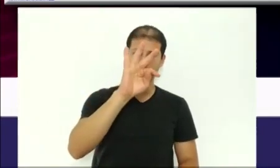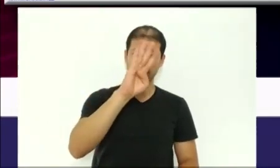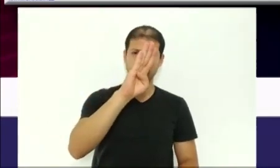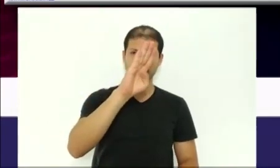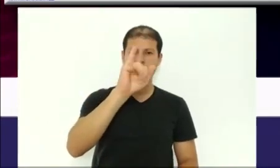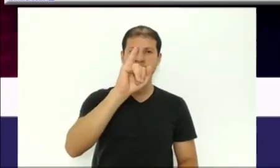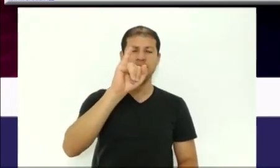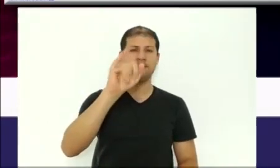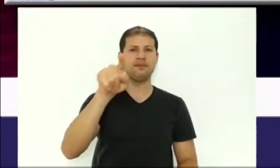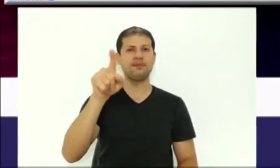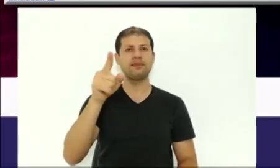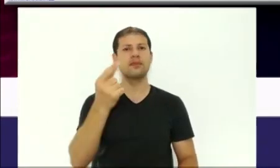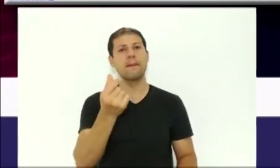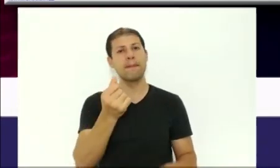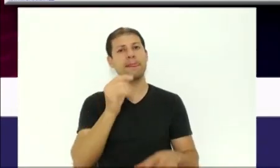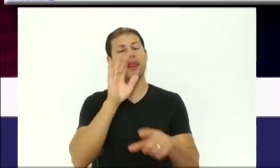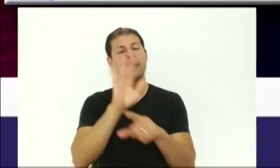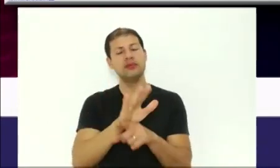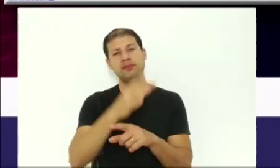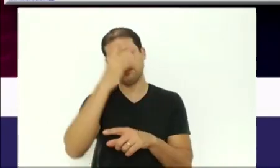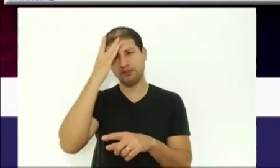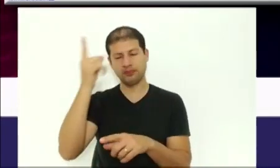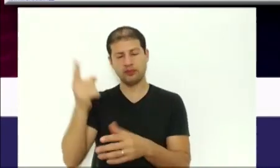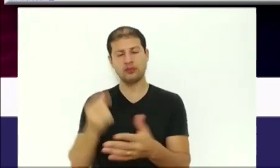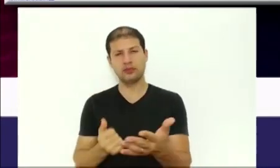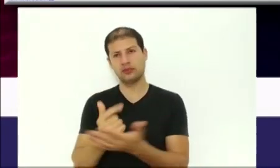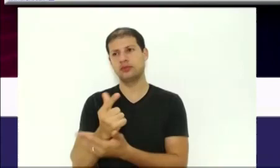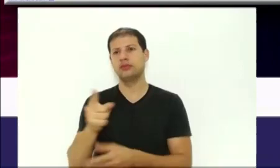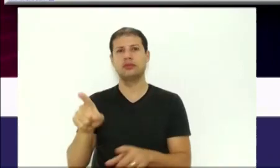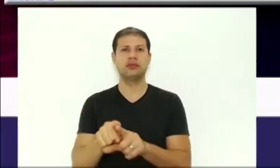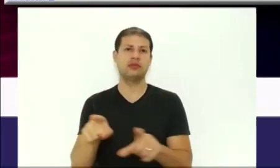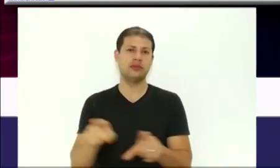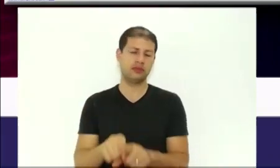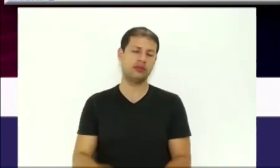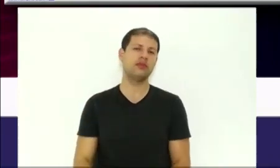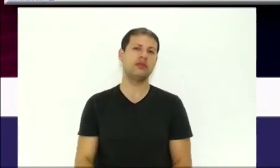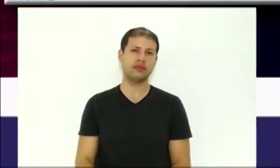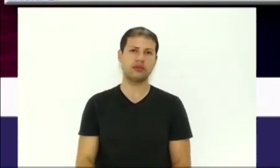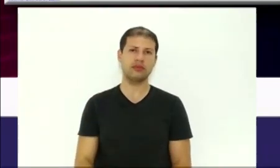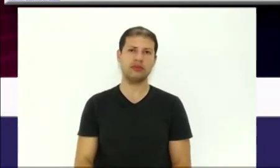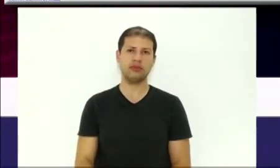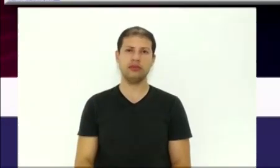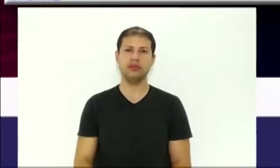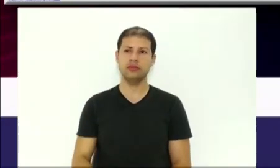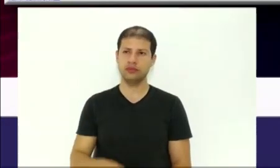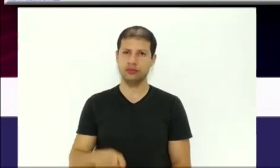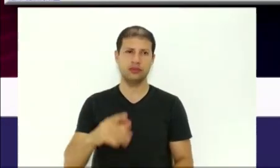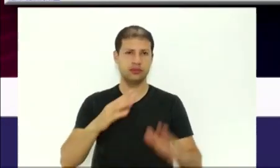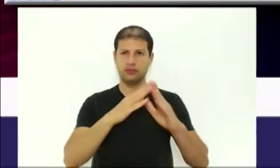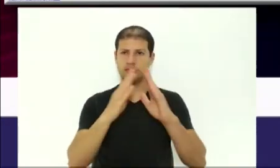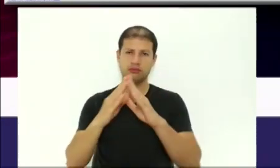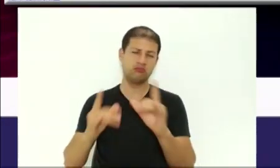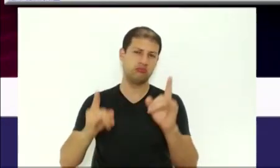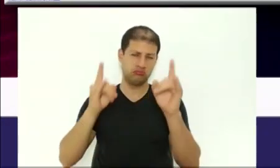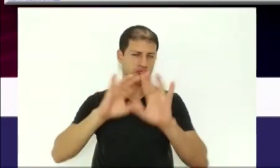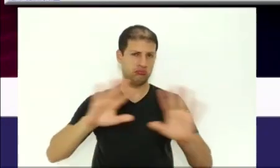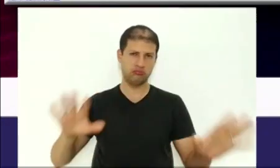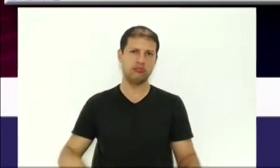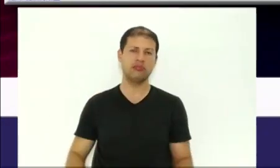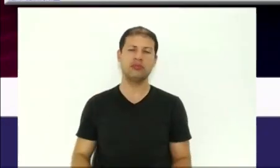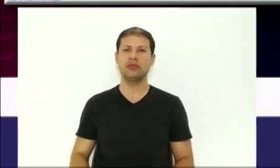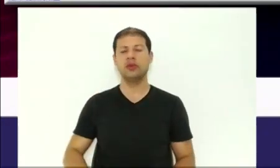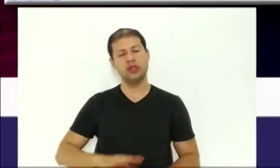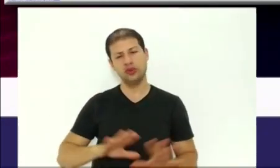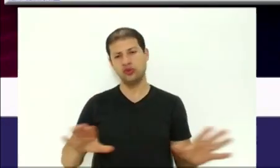que facilita o valor e ajuda as pessoas que vão adquirir essas residências, tá? Então é isso,